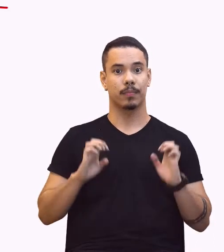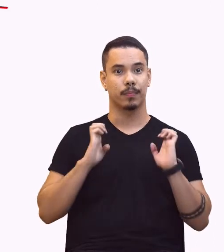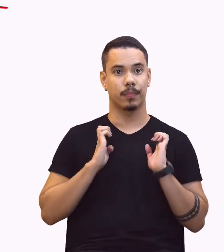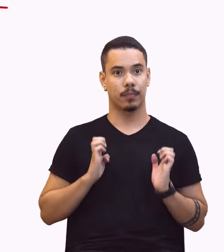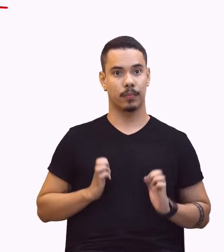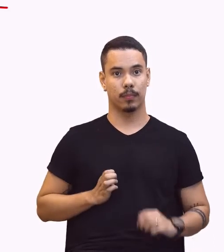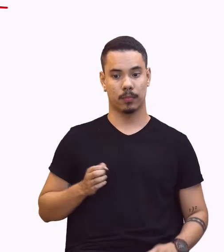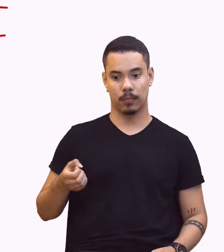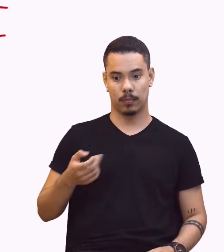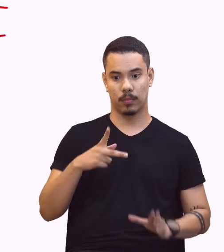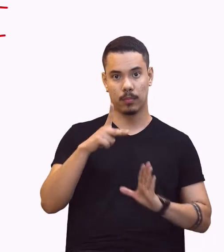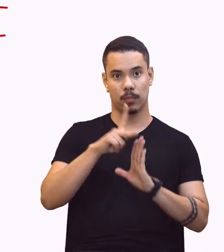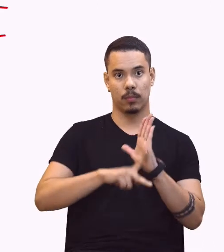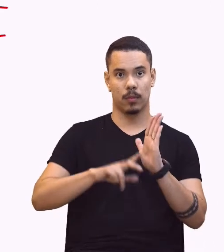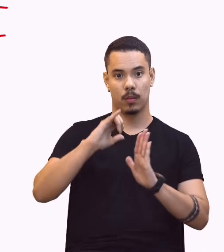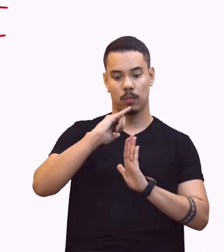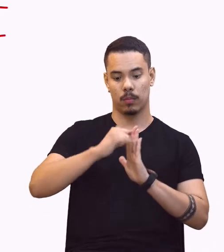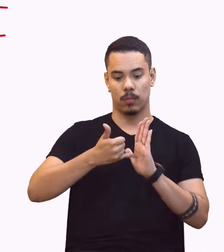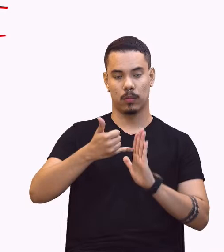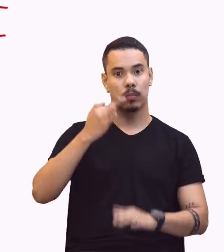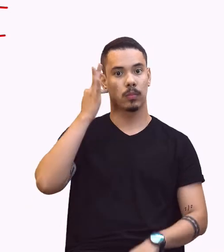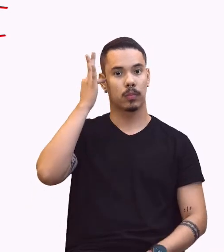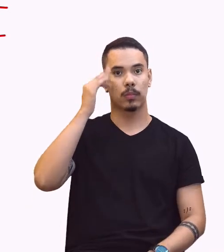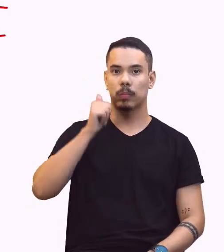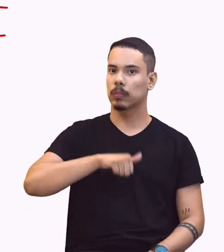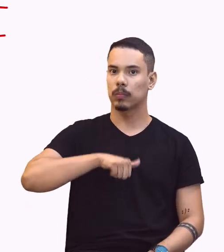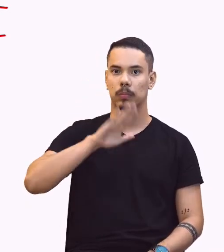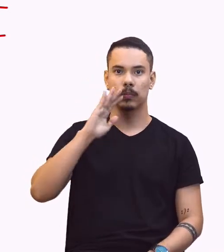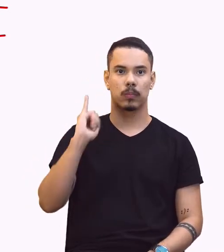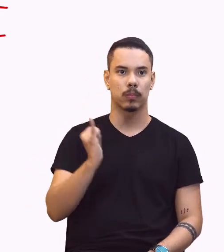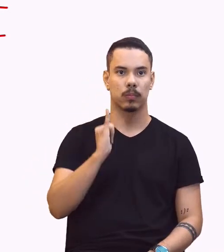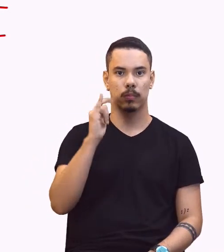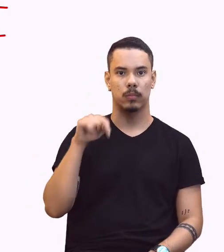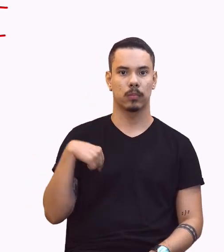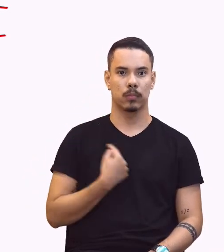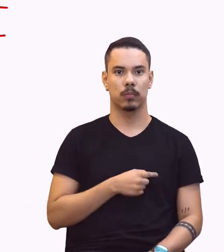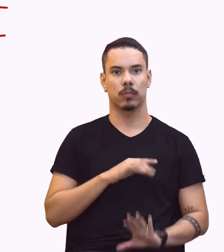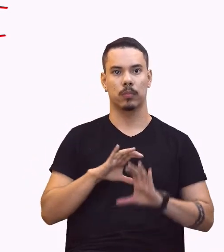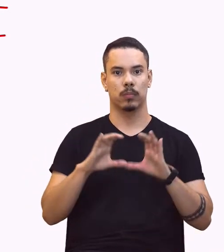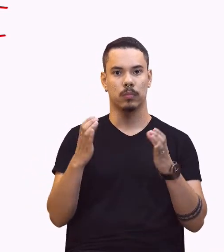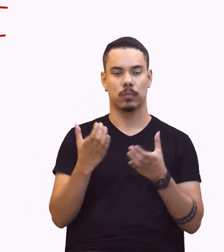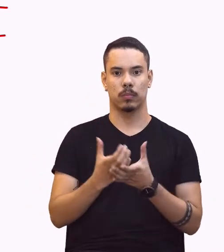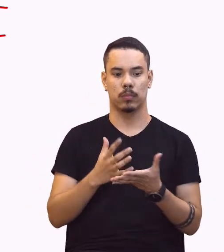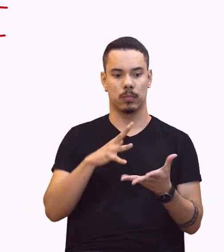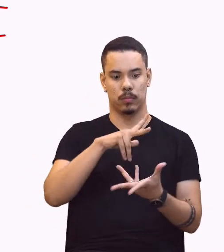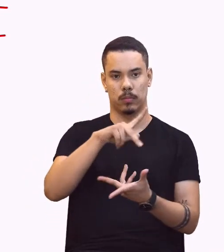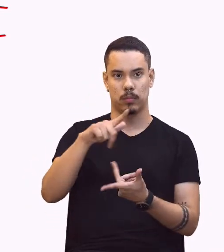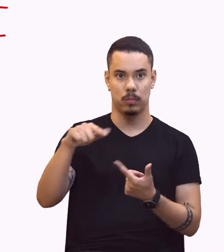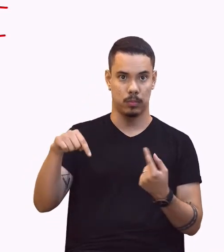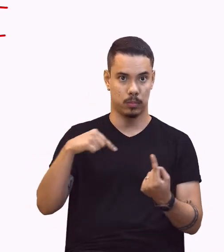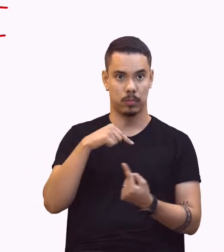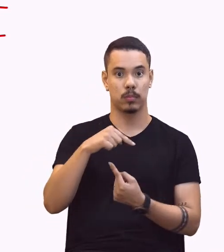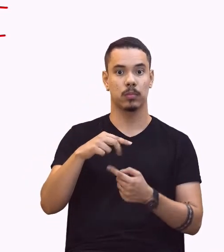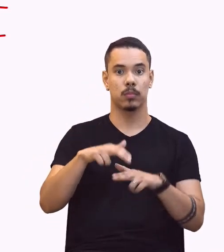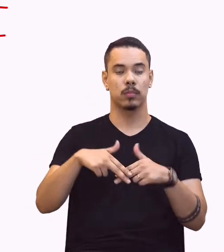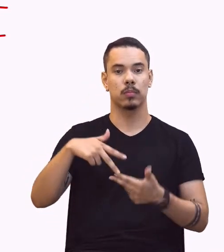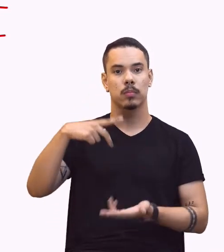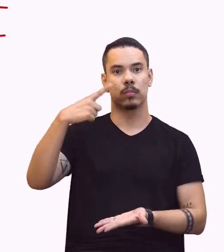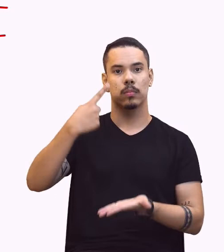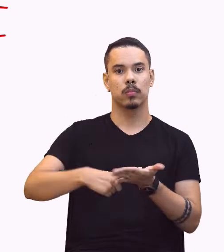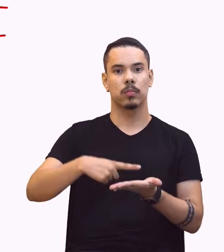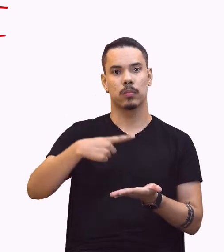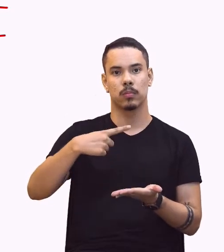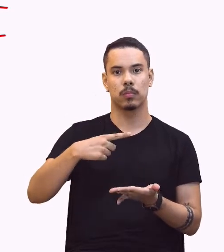projeto filosófico mais importante da nova comunidade internacional. Vamos estabelecer